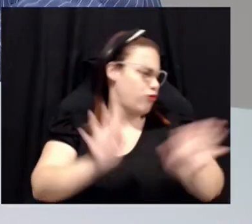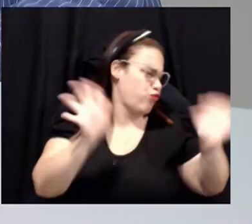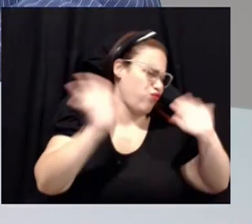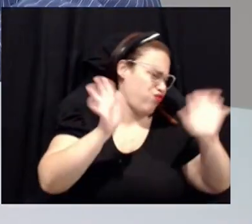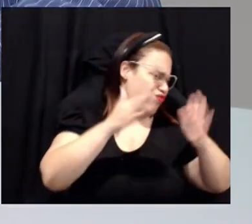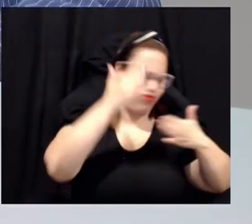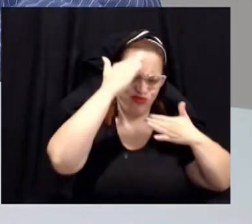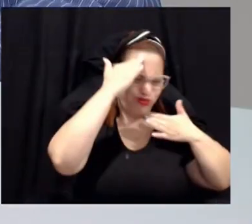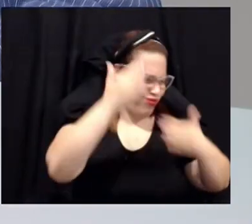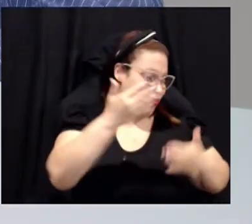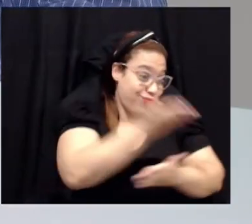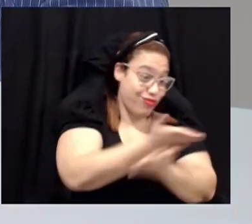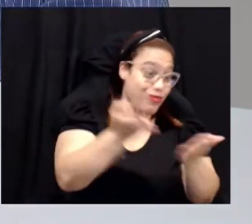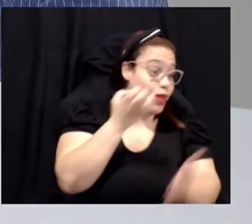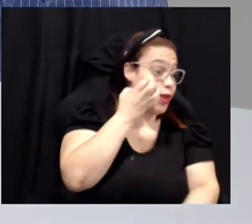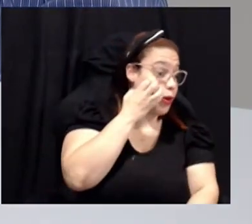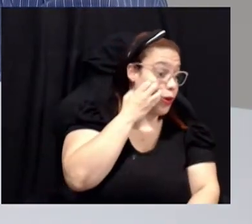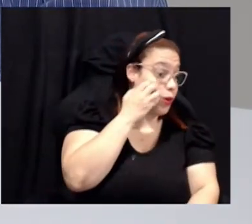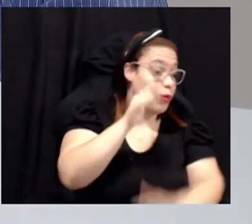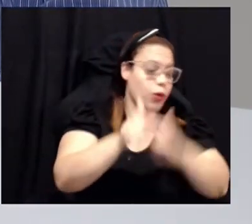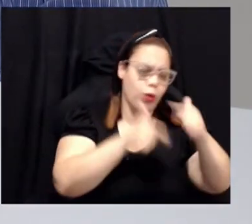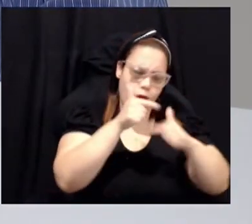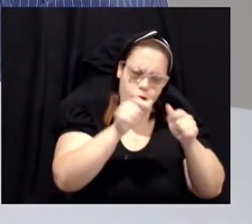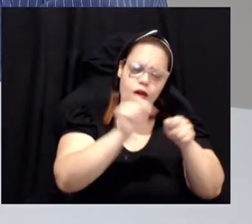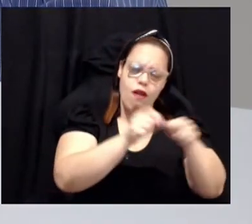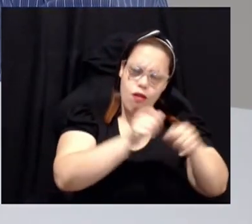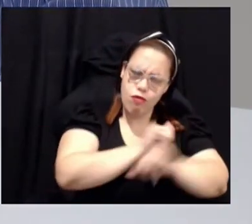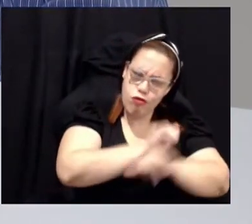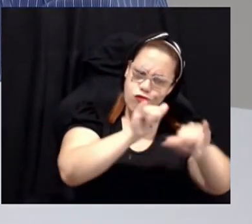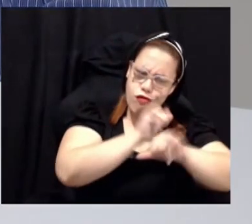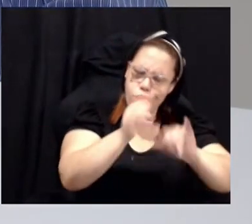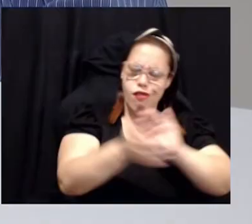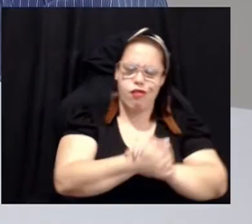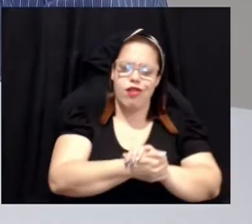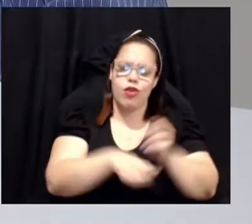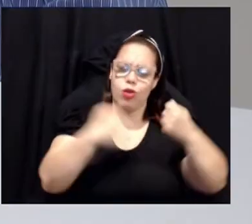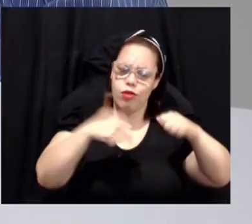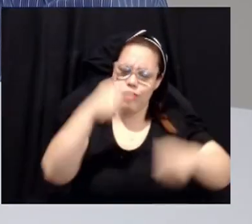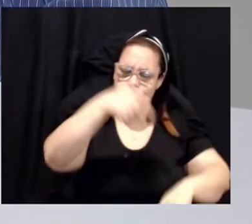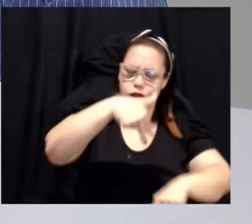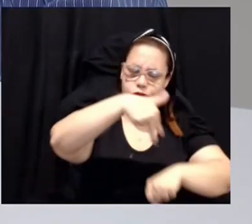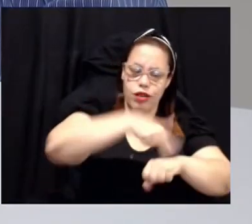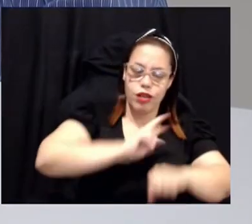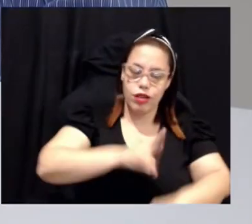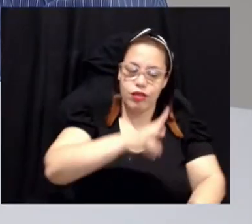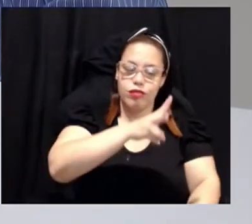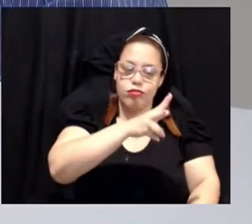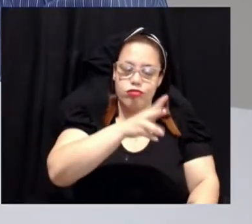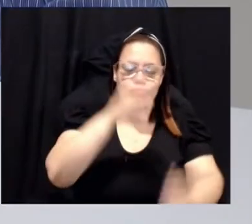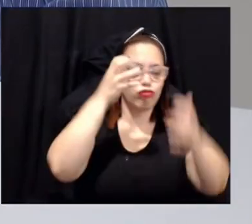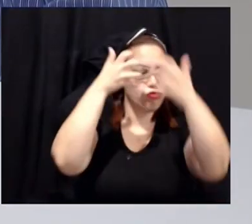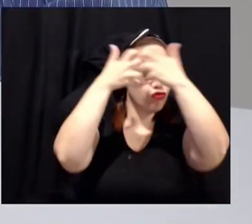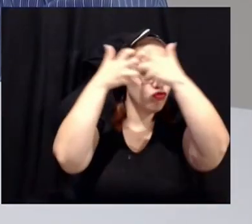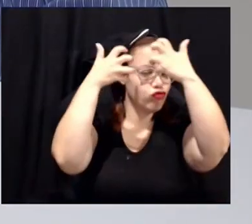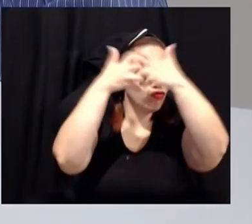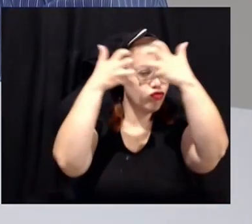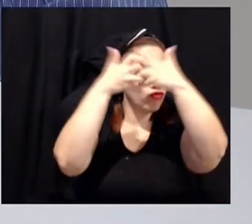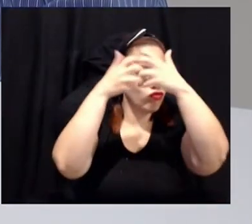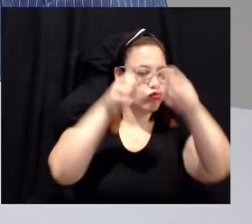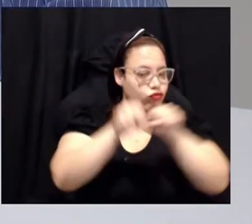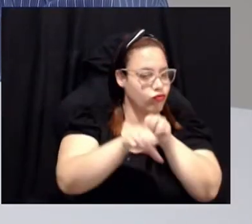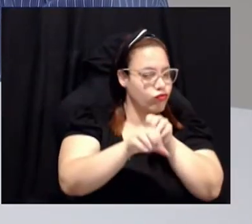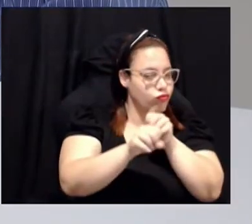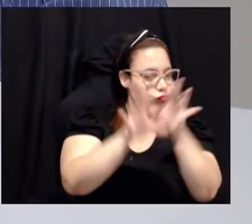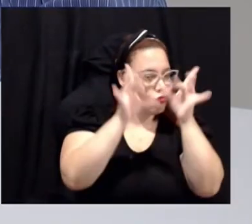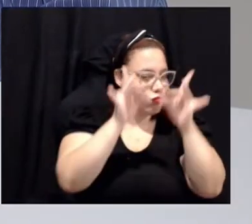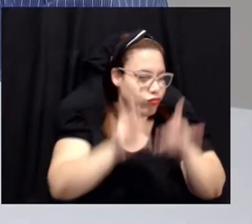você, André, pelo trabalho que tem feito. E quando precisar, estamos à disposição para refletir sobre a educação, em especial a educação